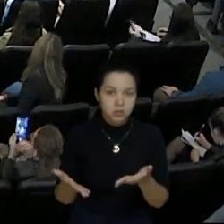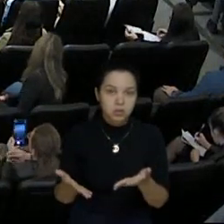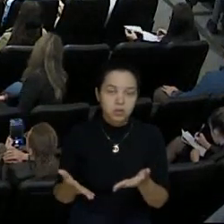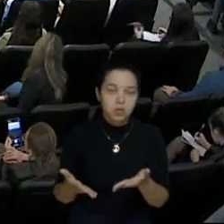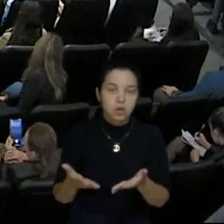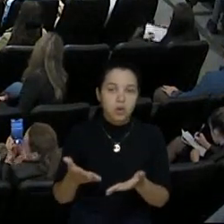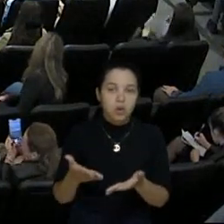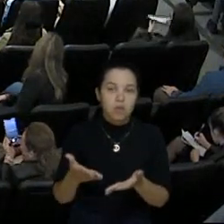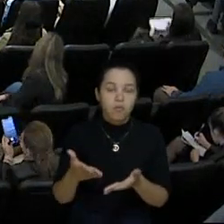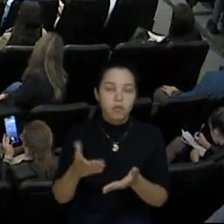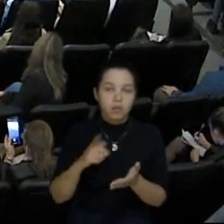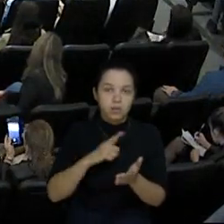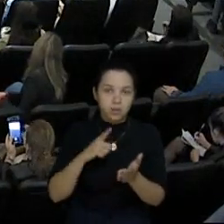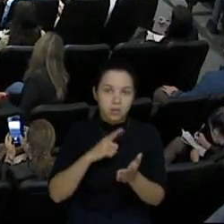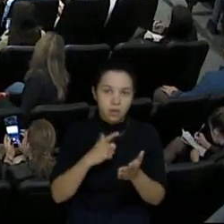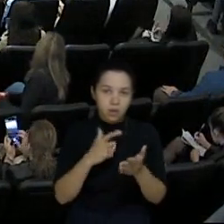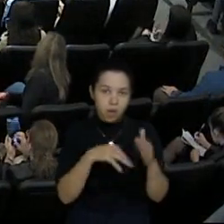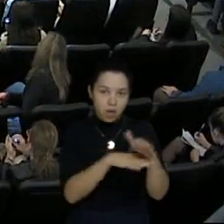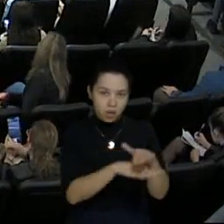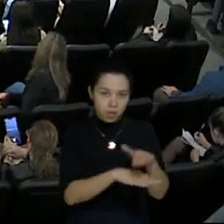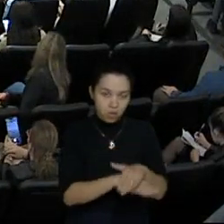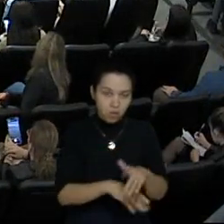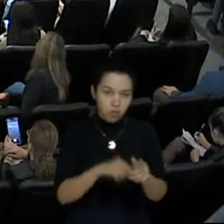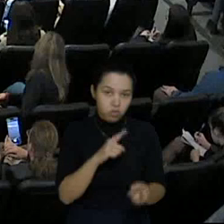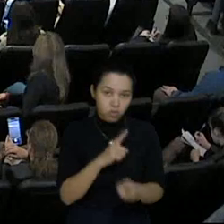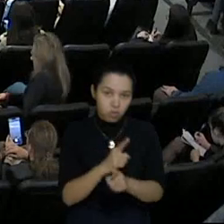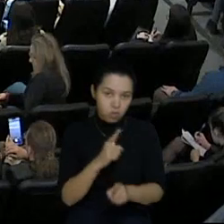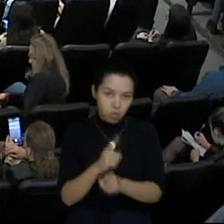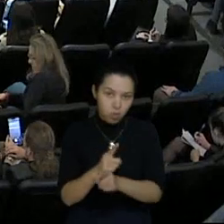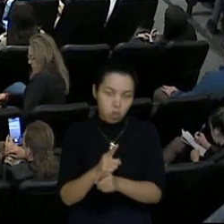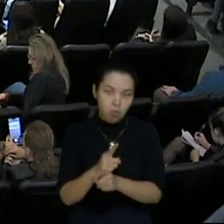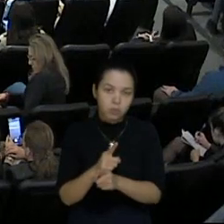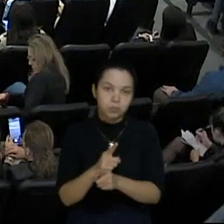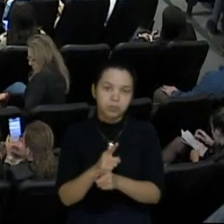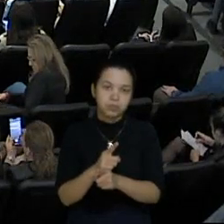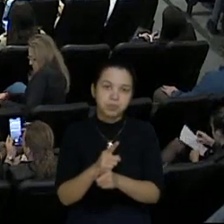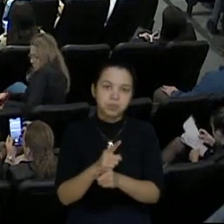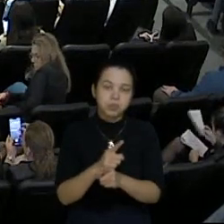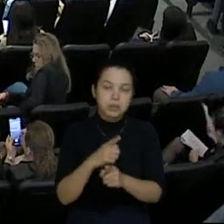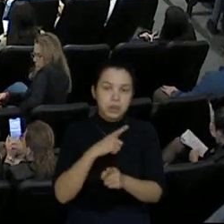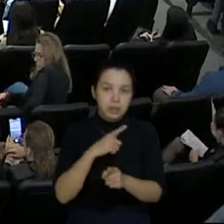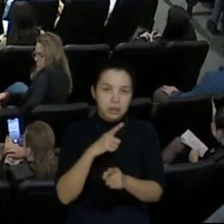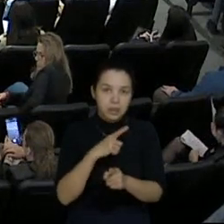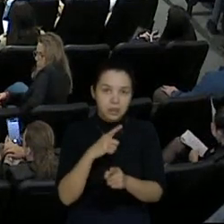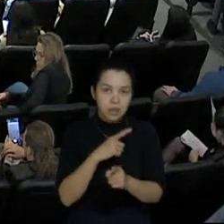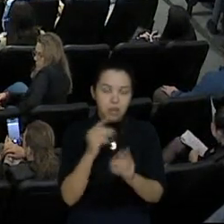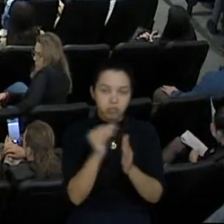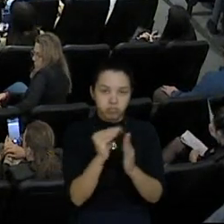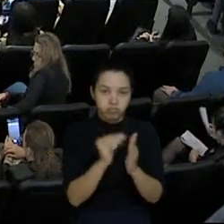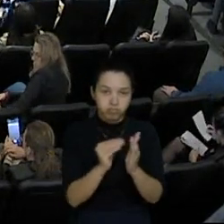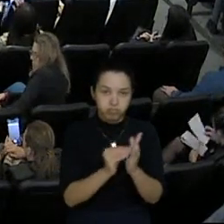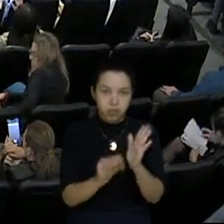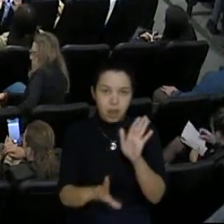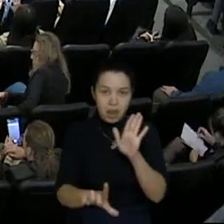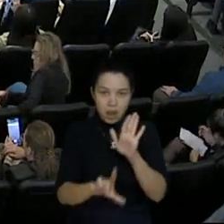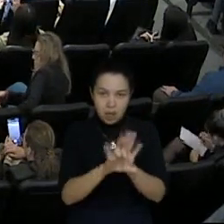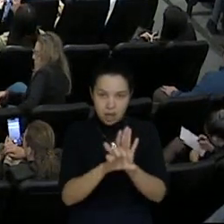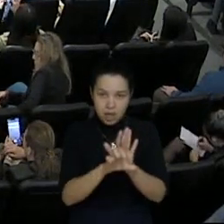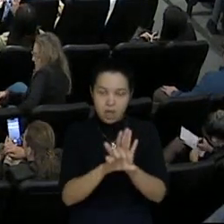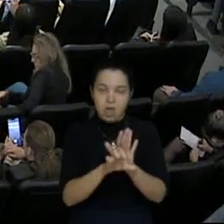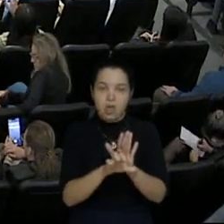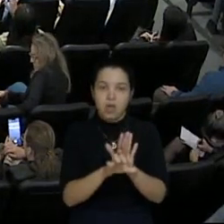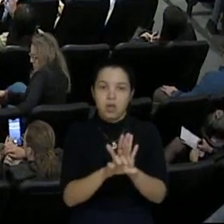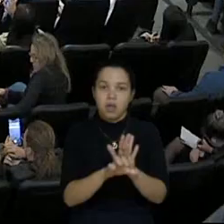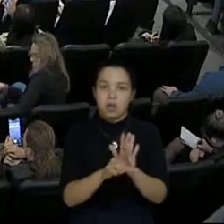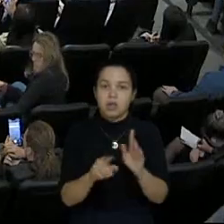nossos arquivos que vocês vão encontrar lá o compêndio de leis que foi aquele comecinho da da palestra vou